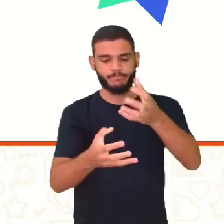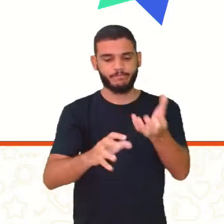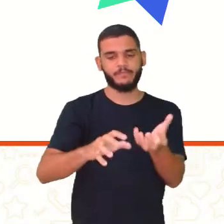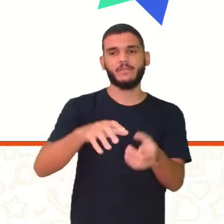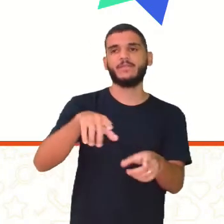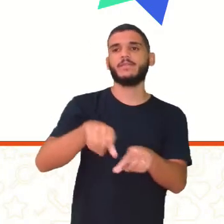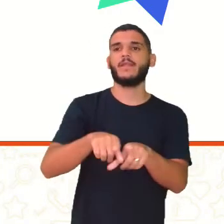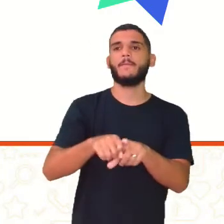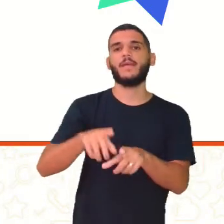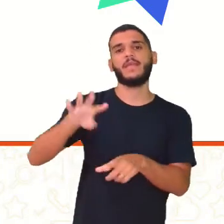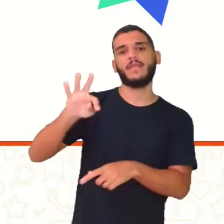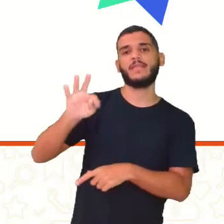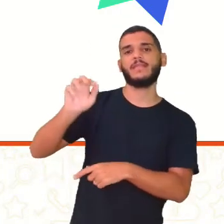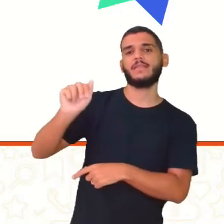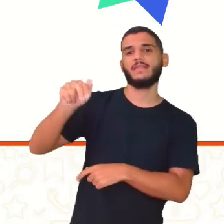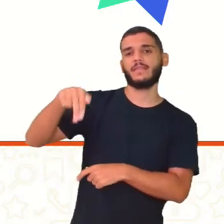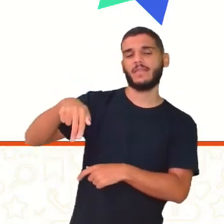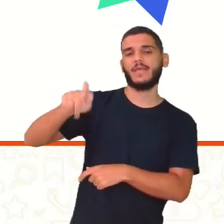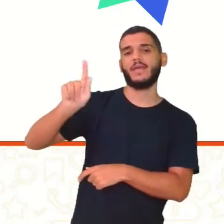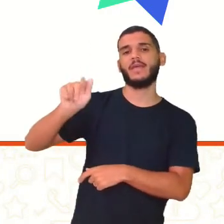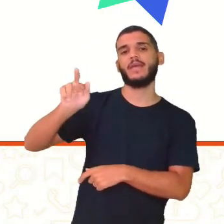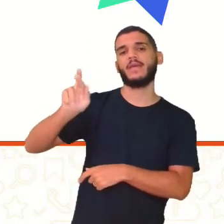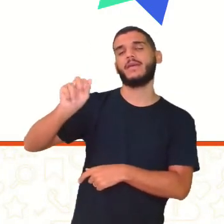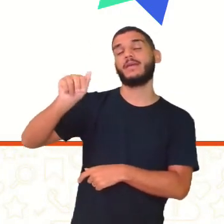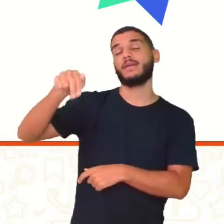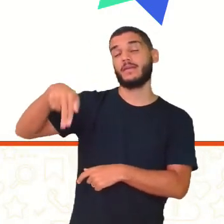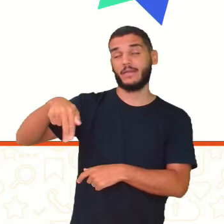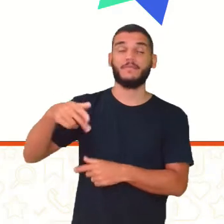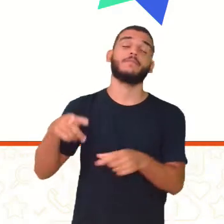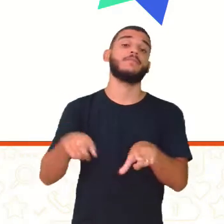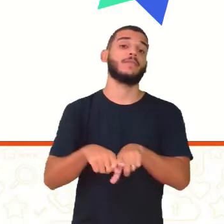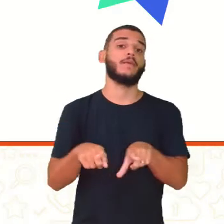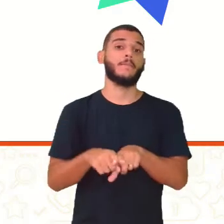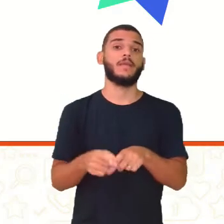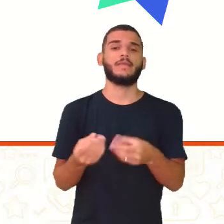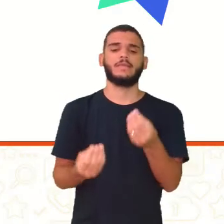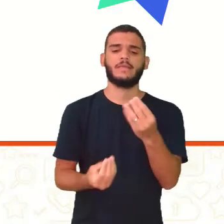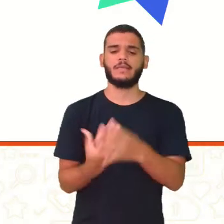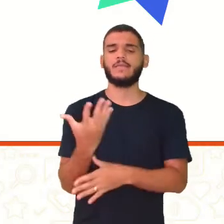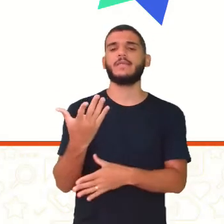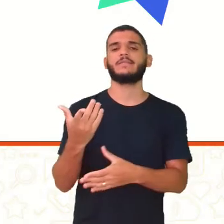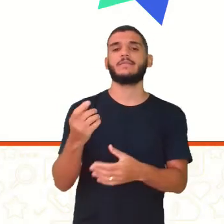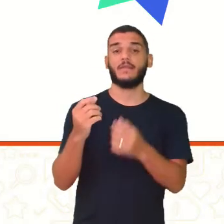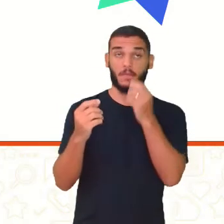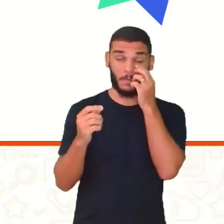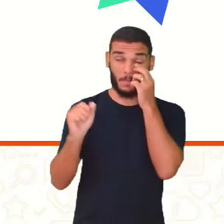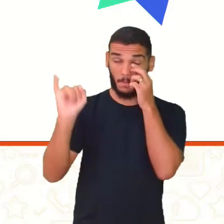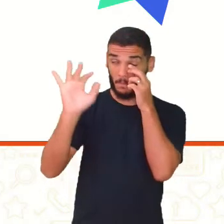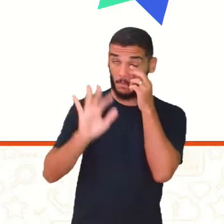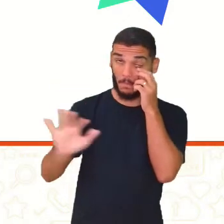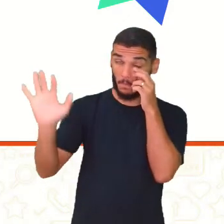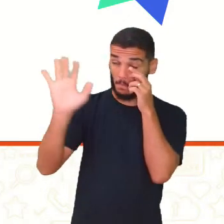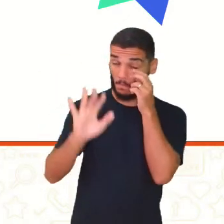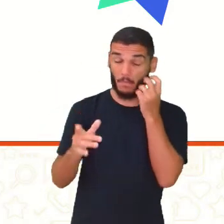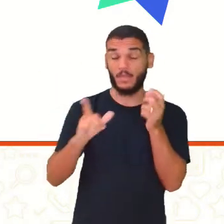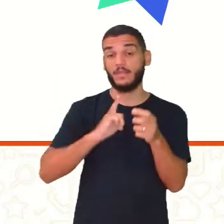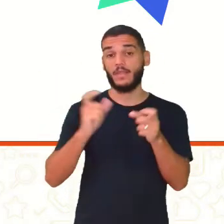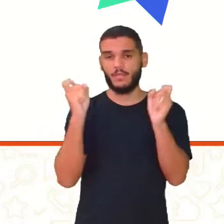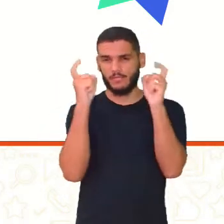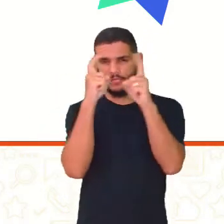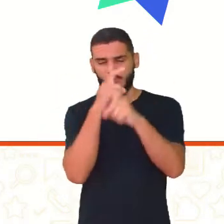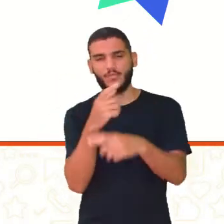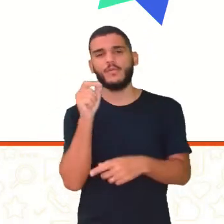na formação de figuras e aí cada vez mais difíceis, dificultando o grau dessa atividade,